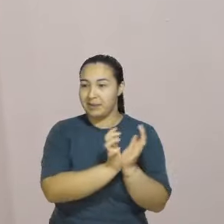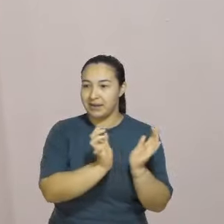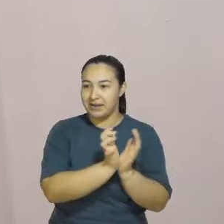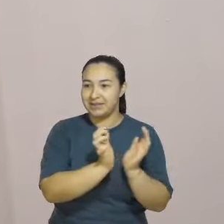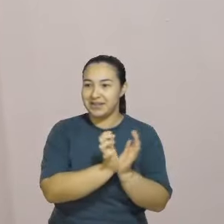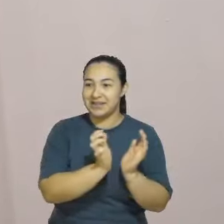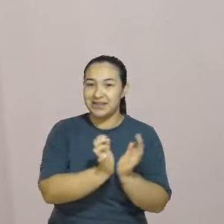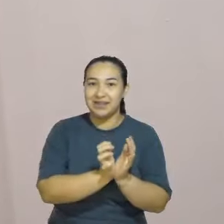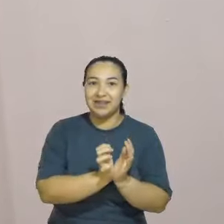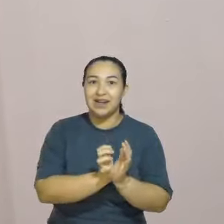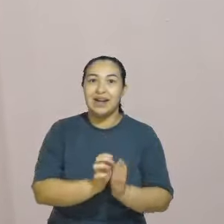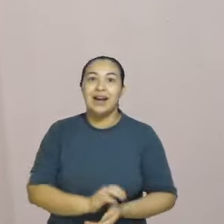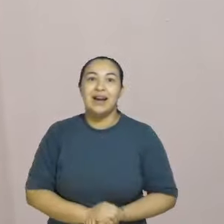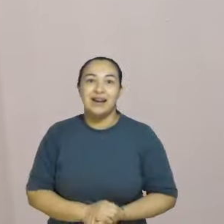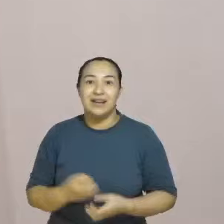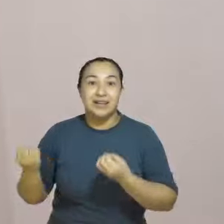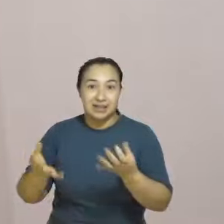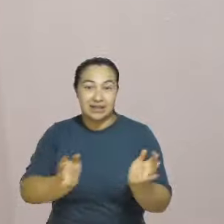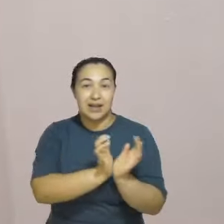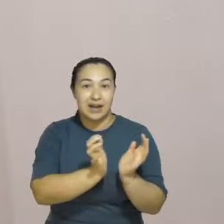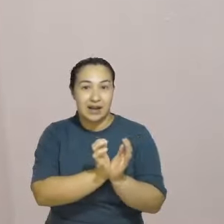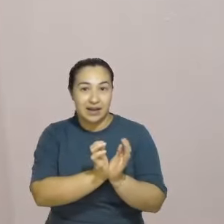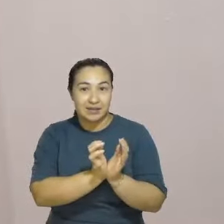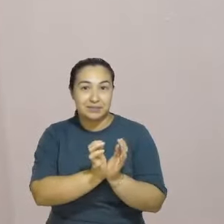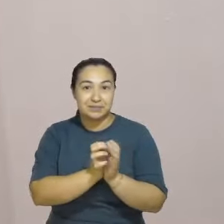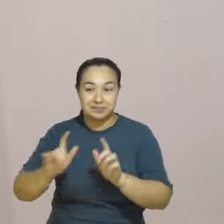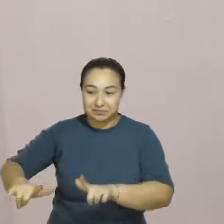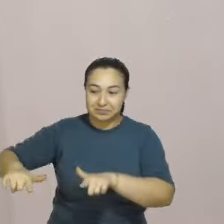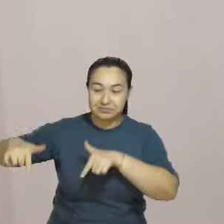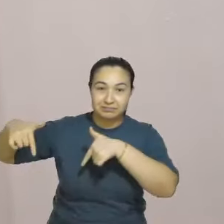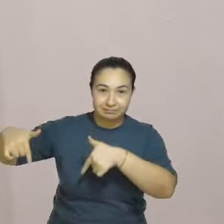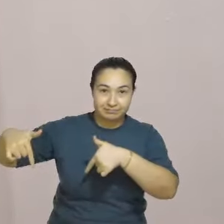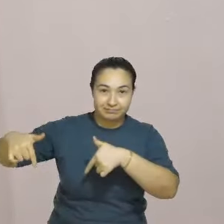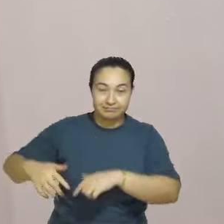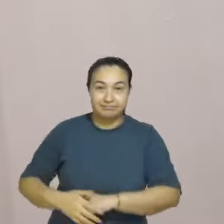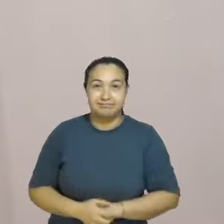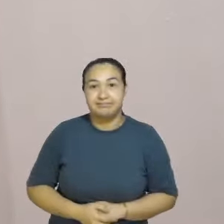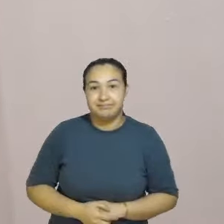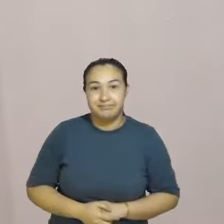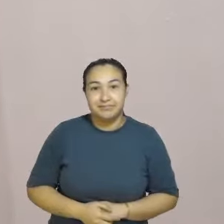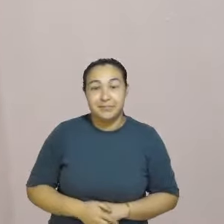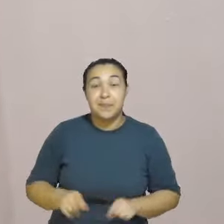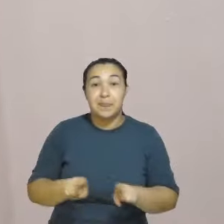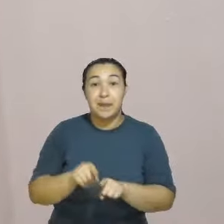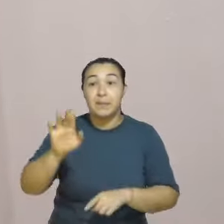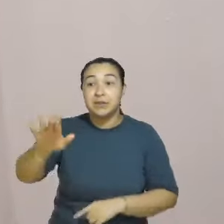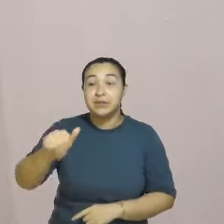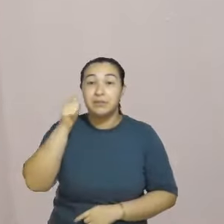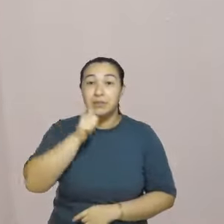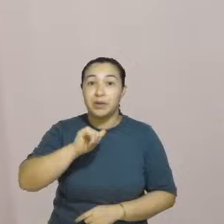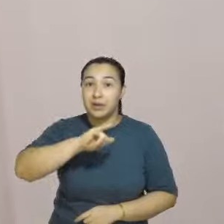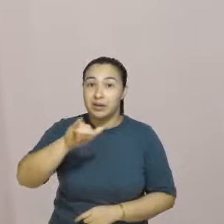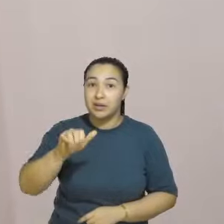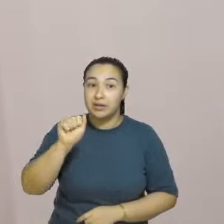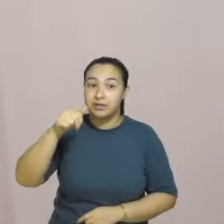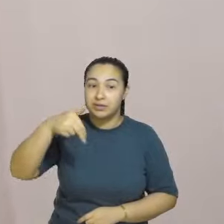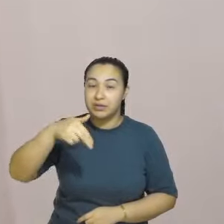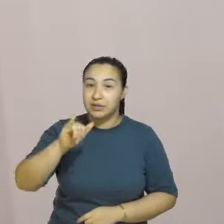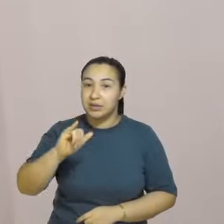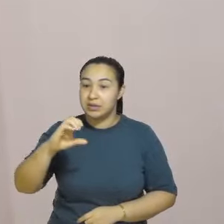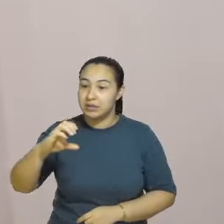que nós pudéssemos fazer a entrega. Eu também gostaria de chamar a Janice,